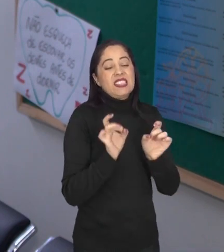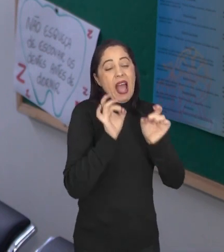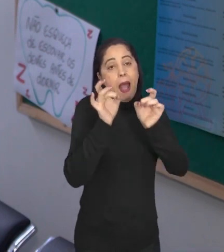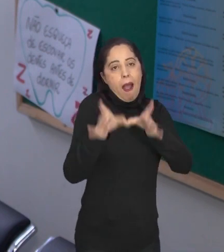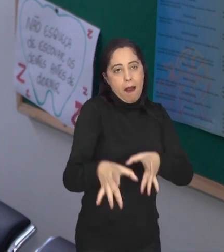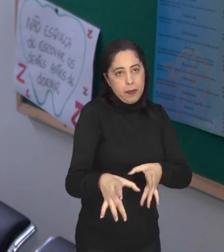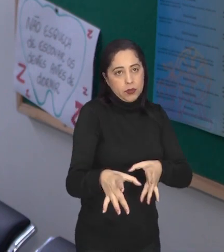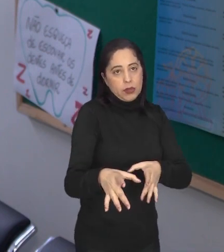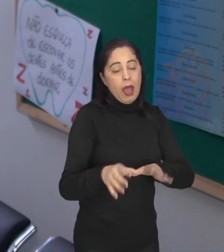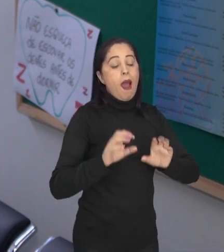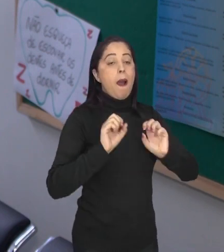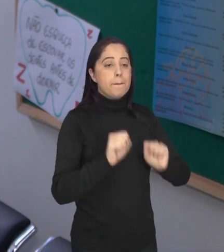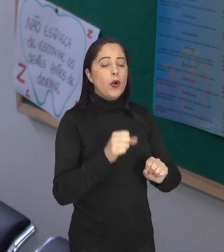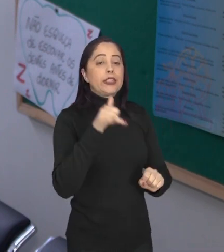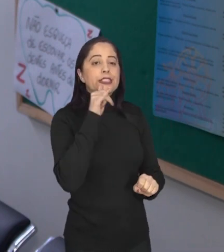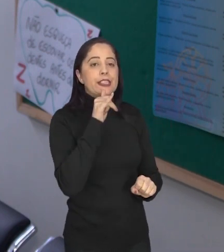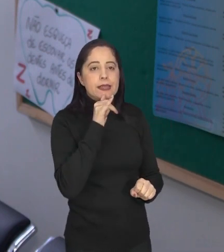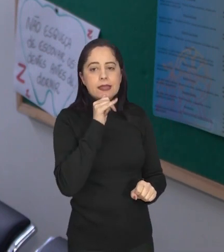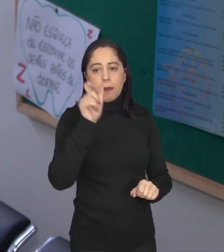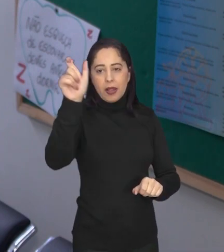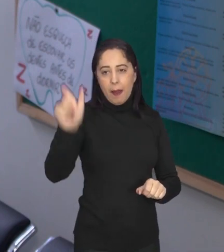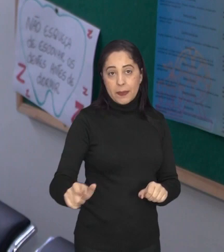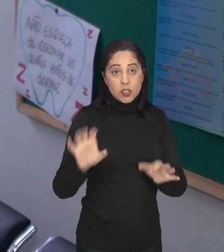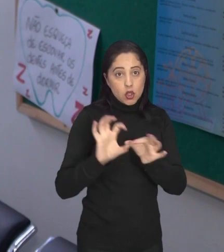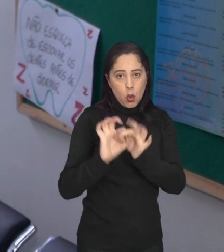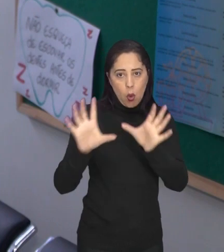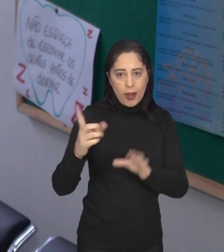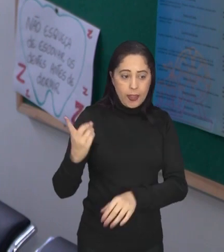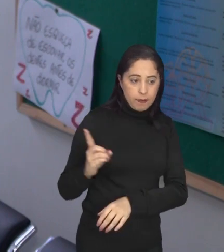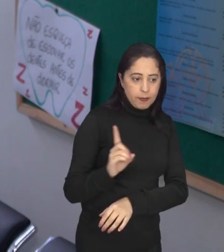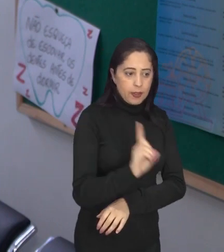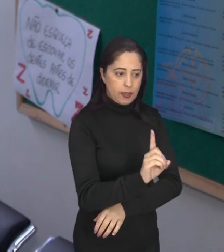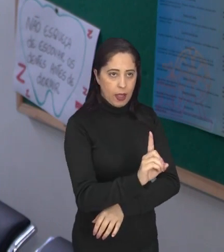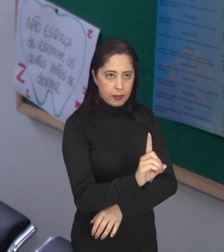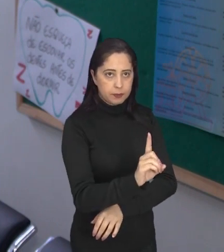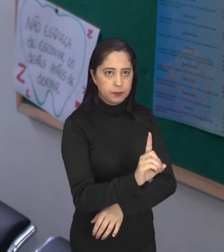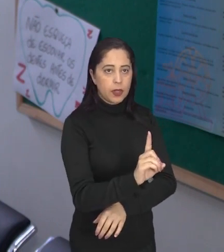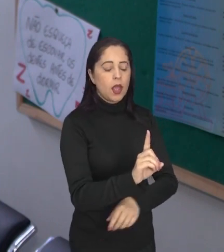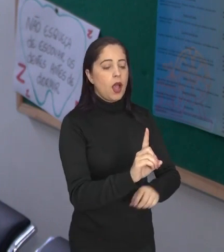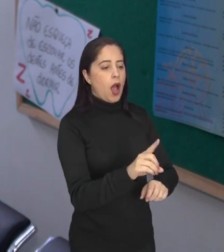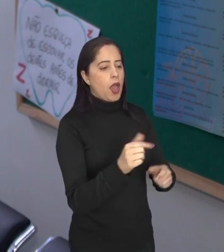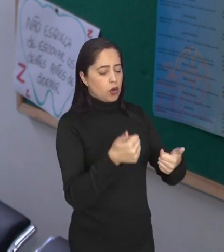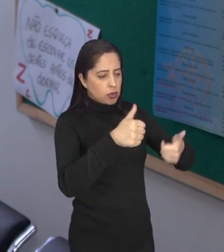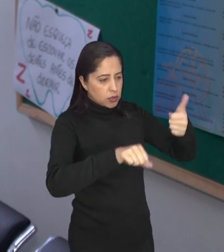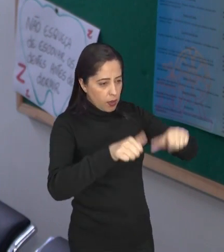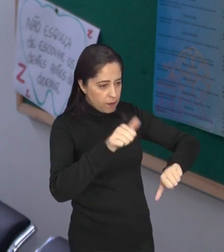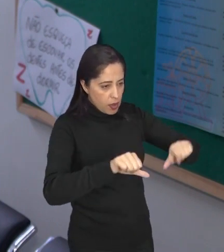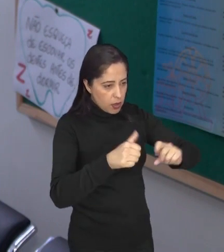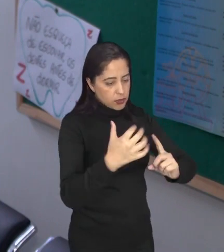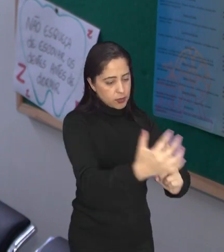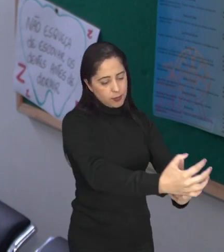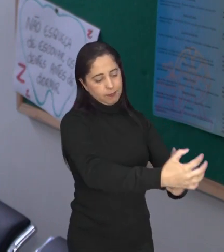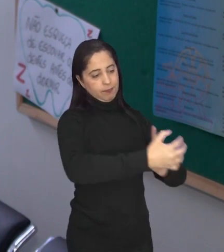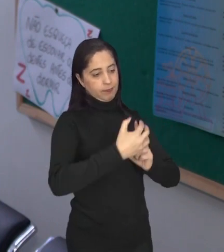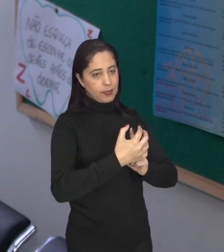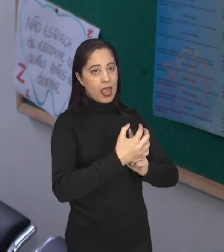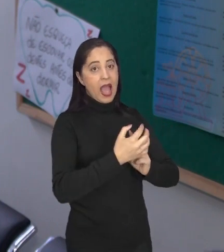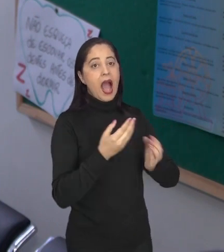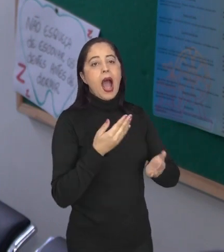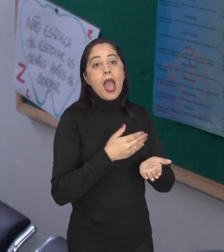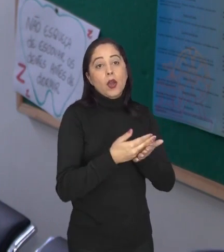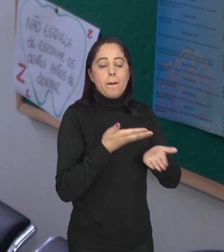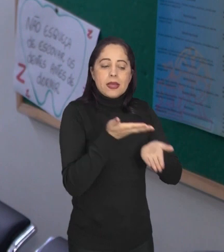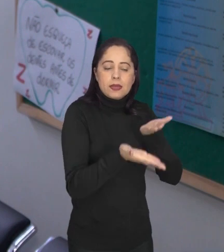O paciente procura espontaneamente o tratamento, né, e passa por uma triagem de acolhimento e é